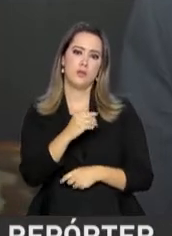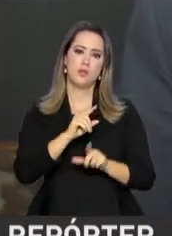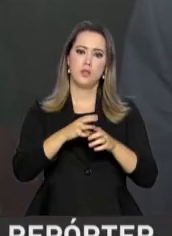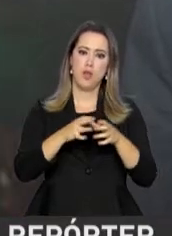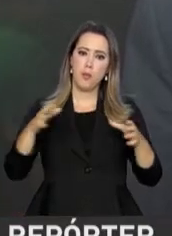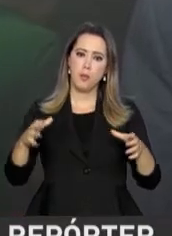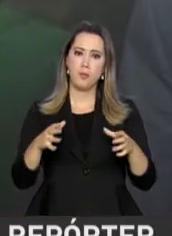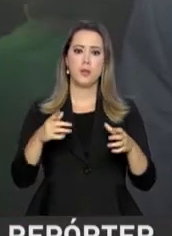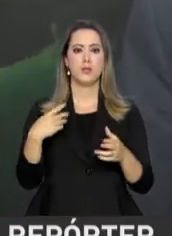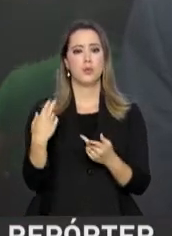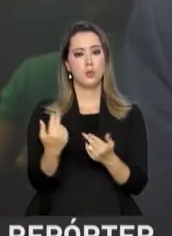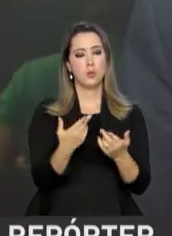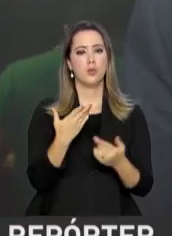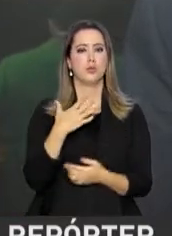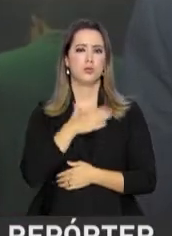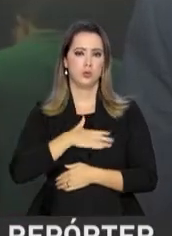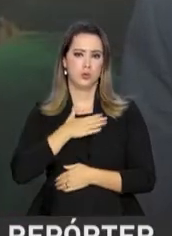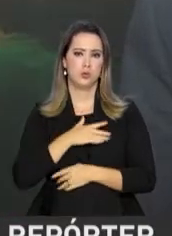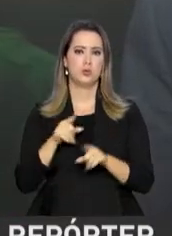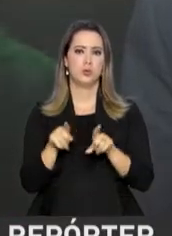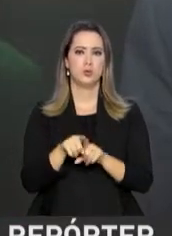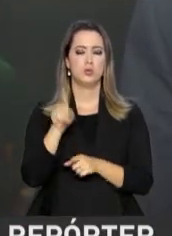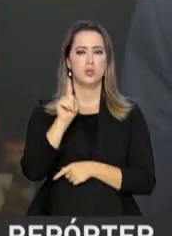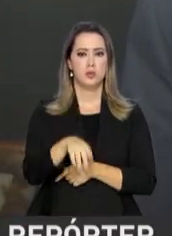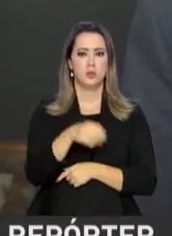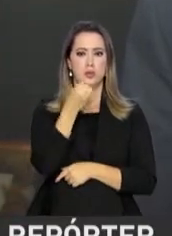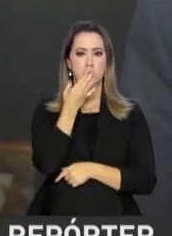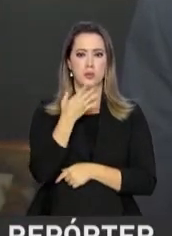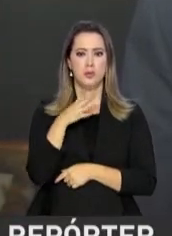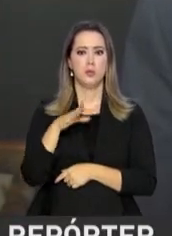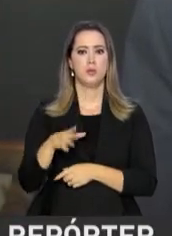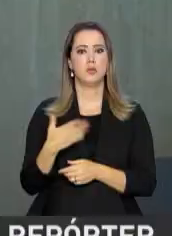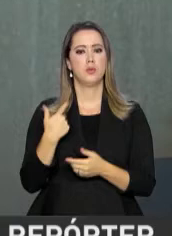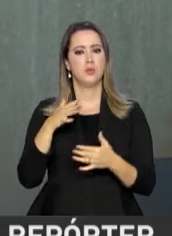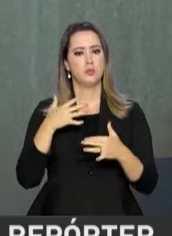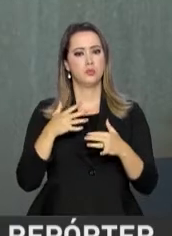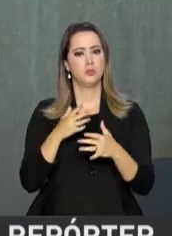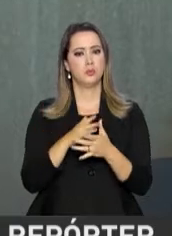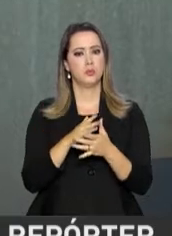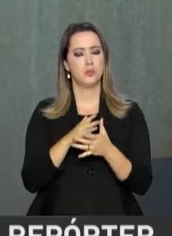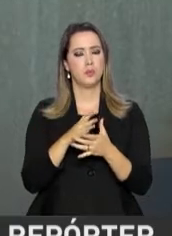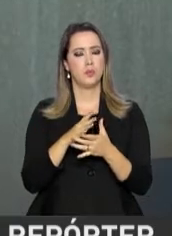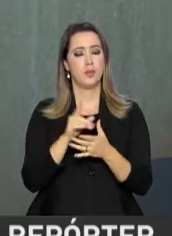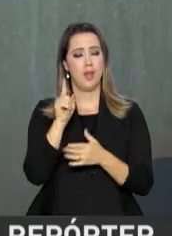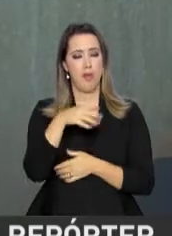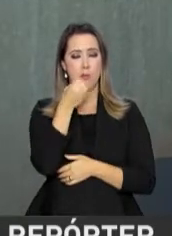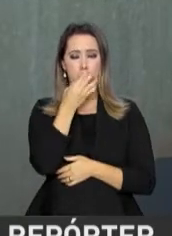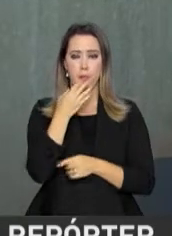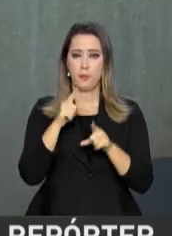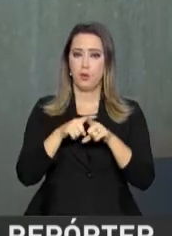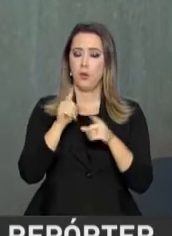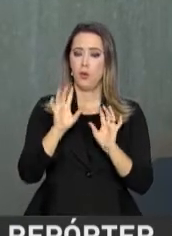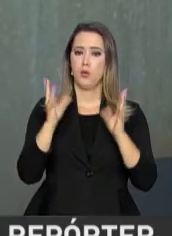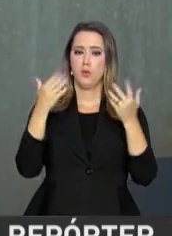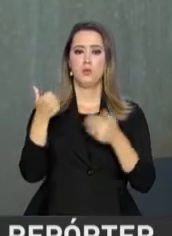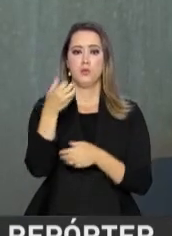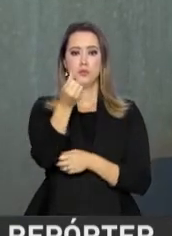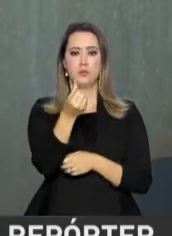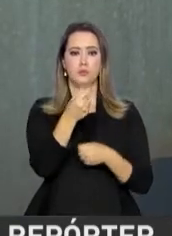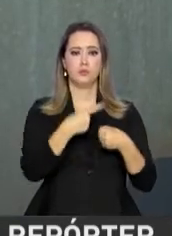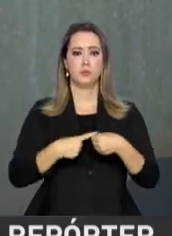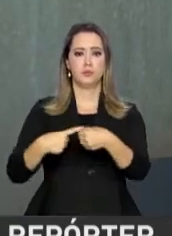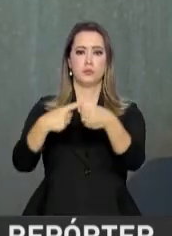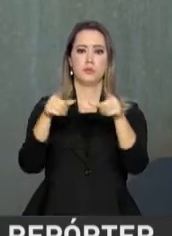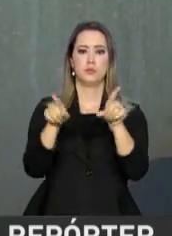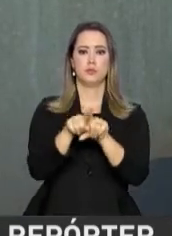forma como a gente gostaria. Então vai ser uma experiência muito boa, assim, fazer raízes, né? O evento está sendo realizado em 16 estados e no